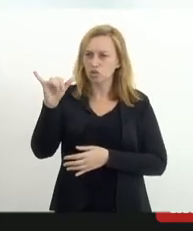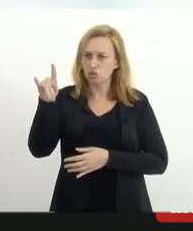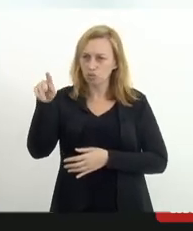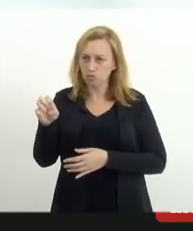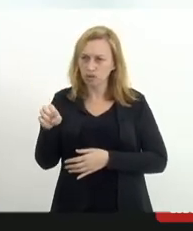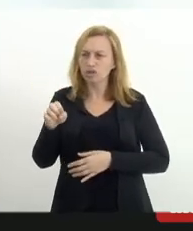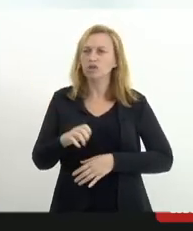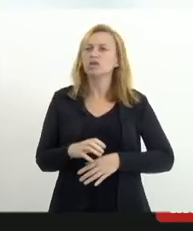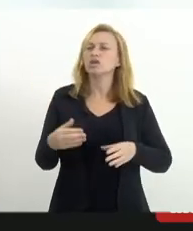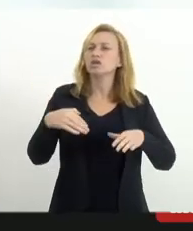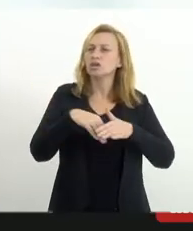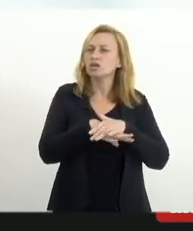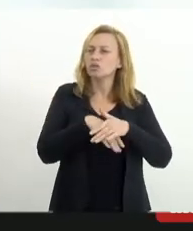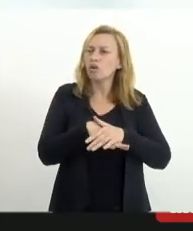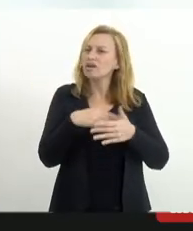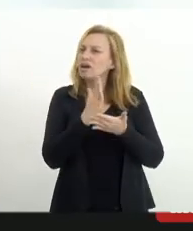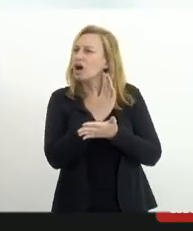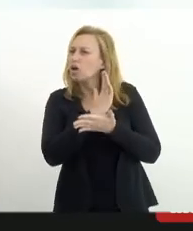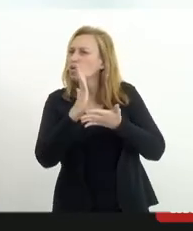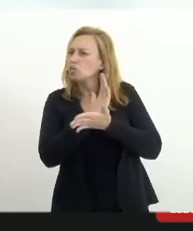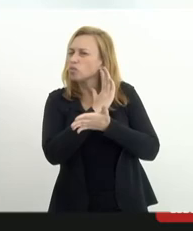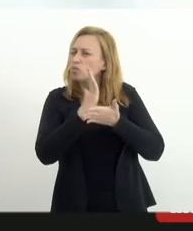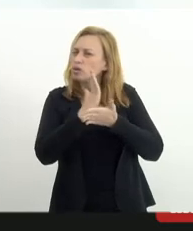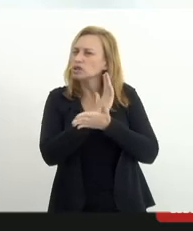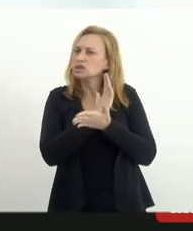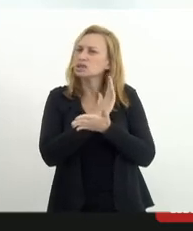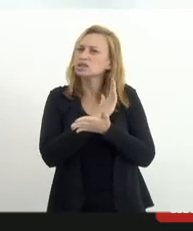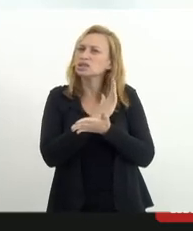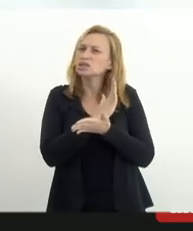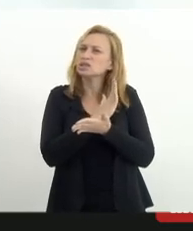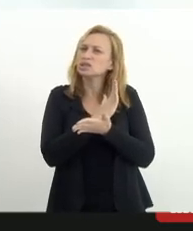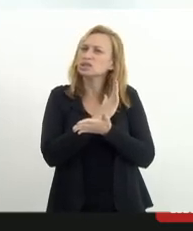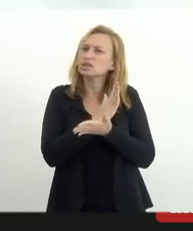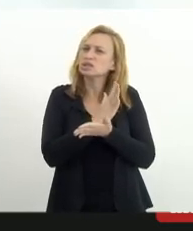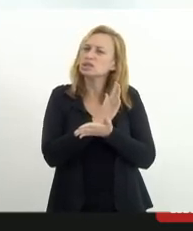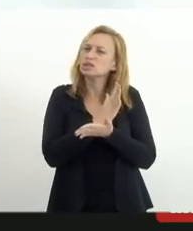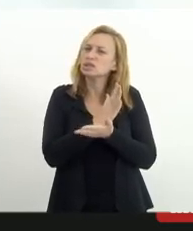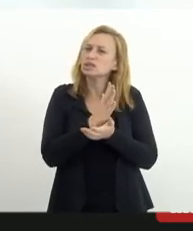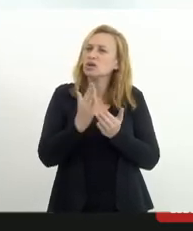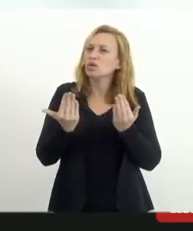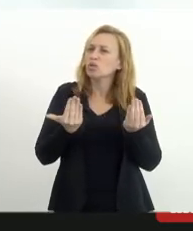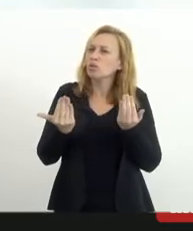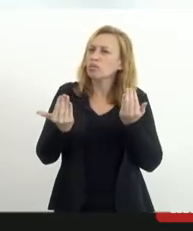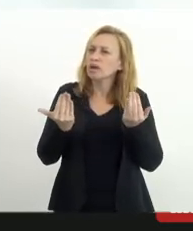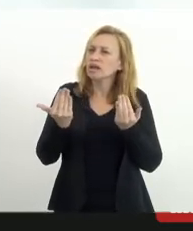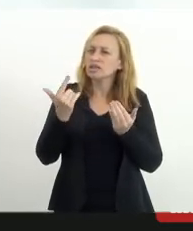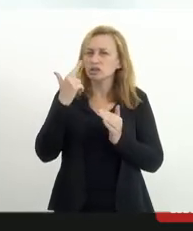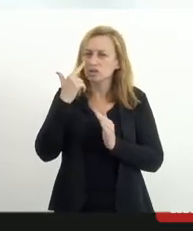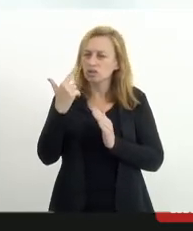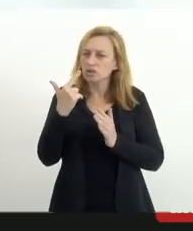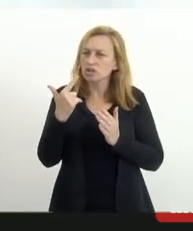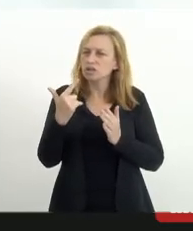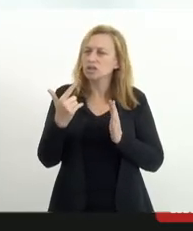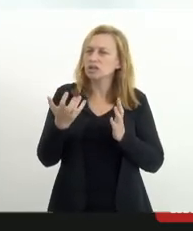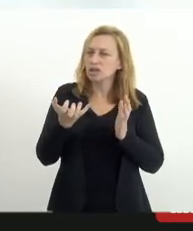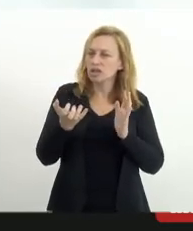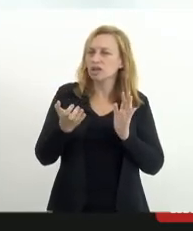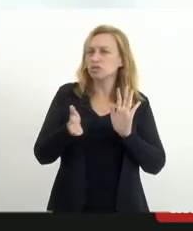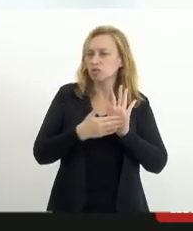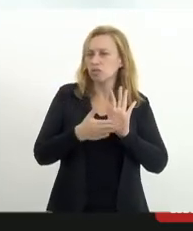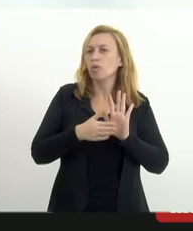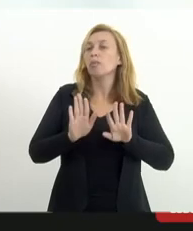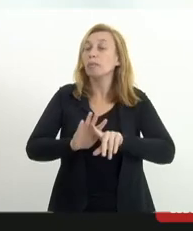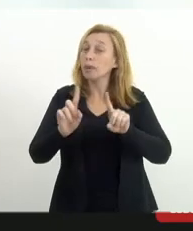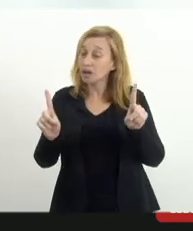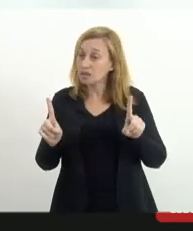que guarda alguma pequena semelhança com o que a gente propôs. Mas,